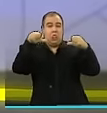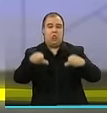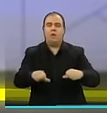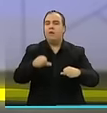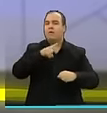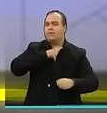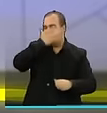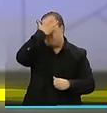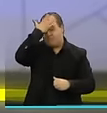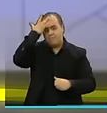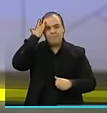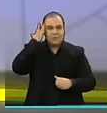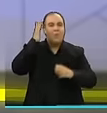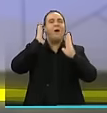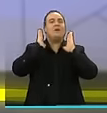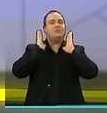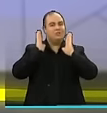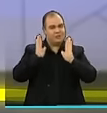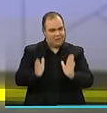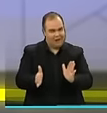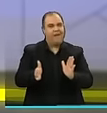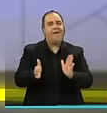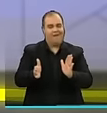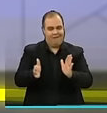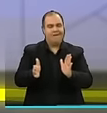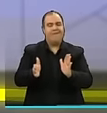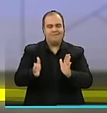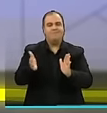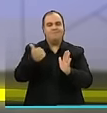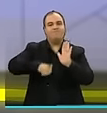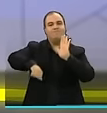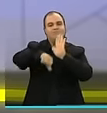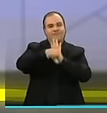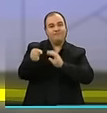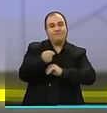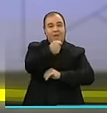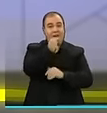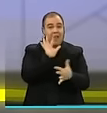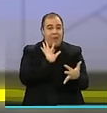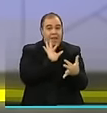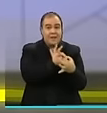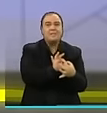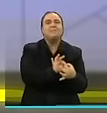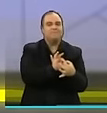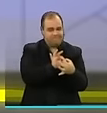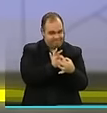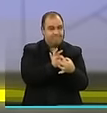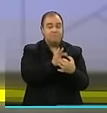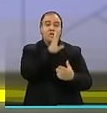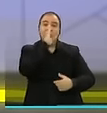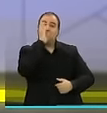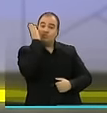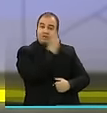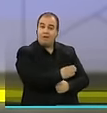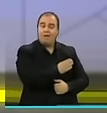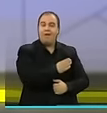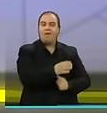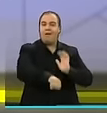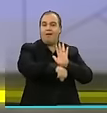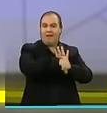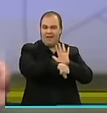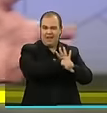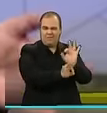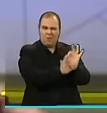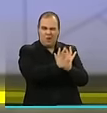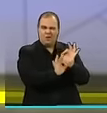ficava só aproveitando o cometimento de crime para você ganhar audiência. Tinha que ser pilantra. Combateu onde? Você subiu o morro lá, foi